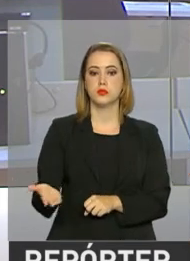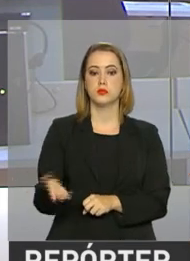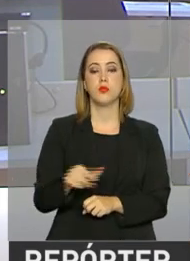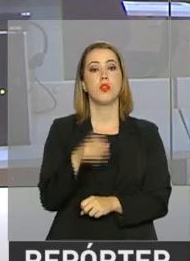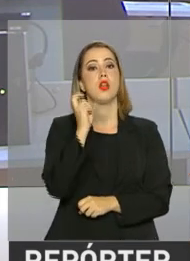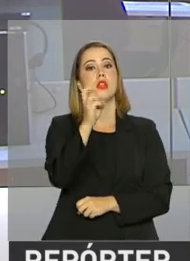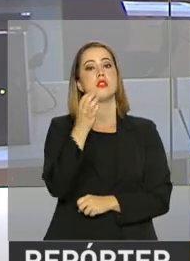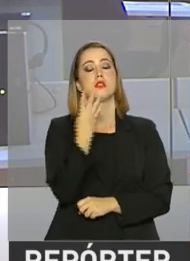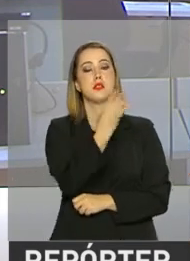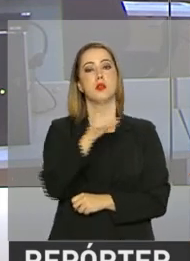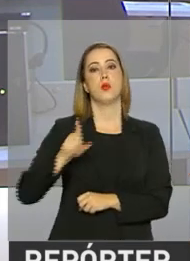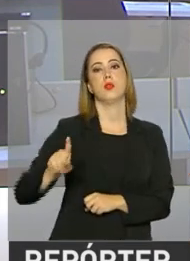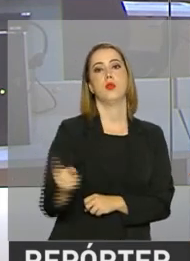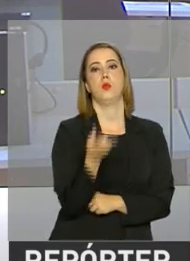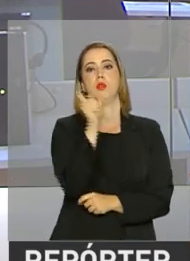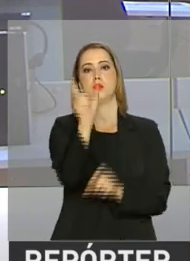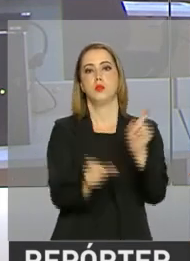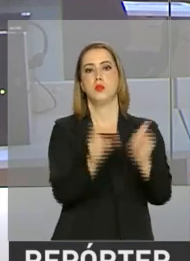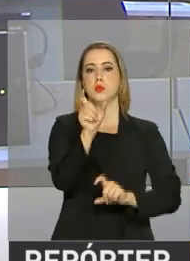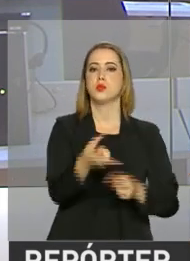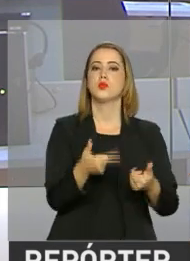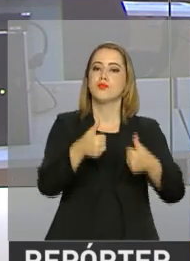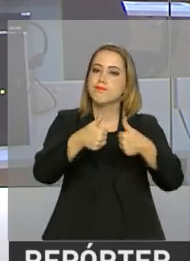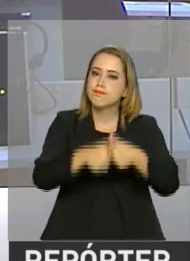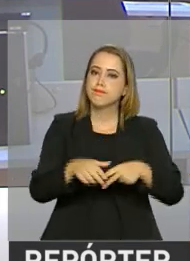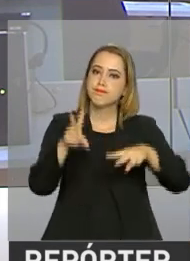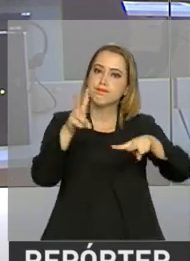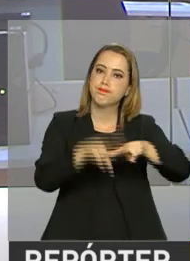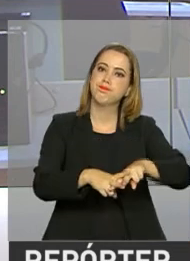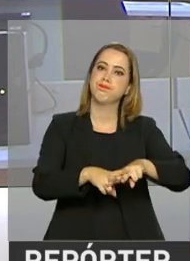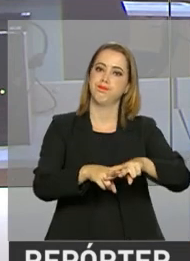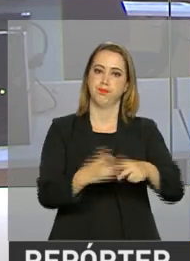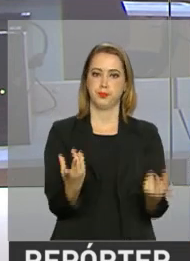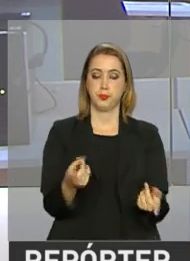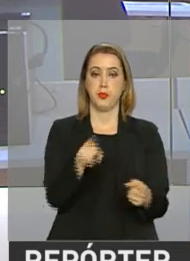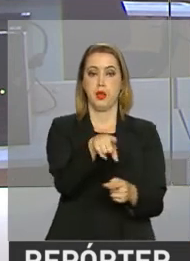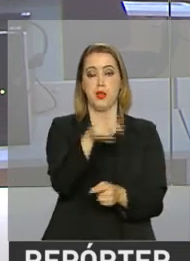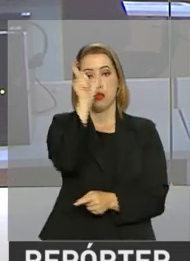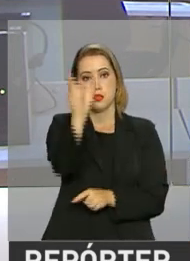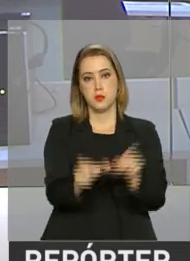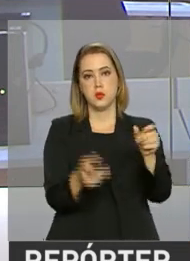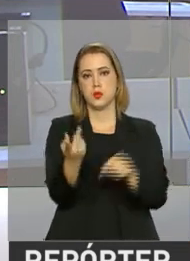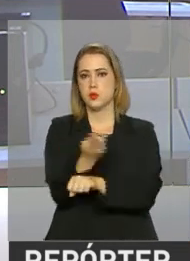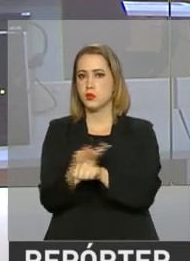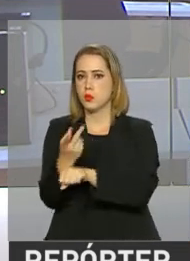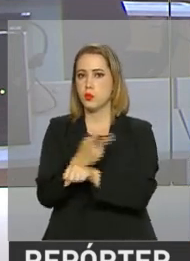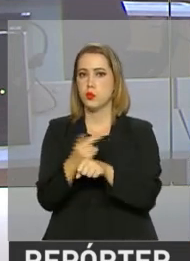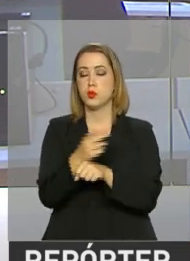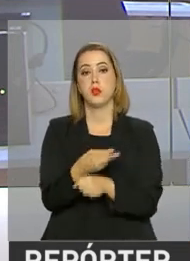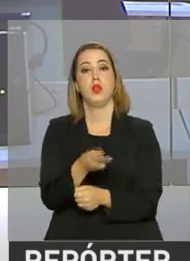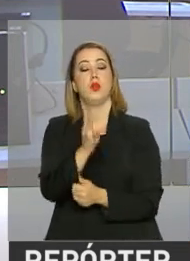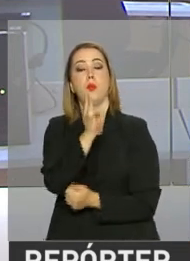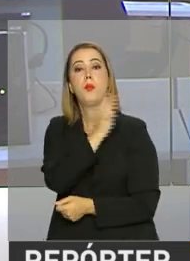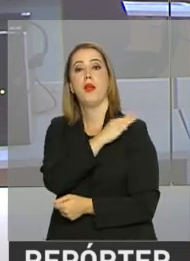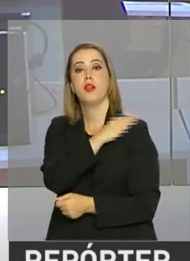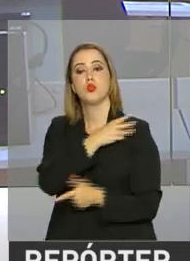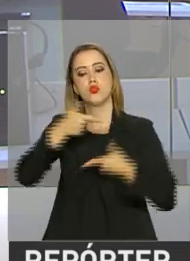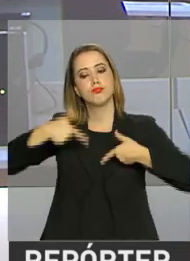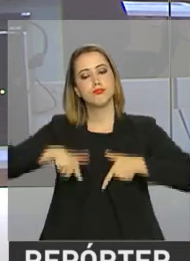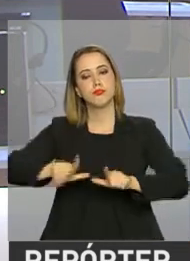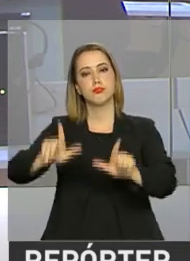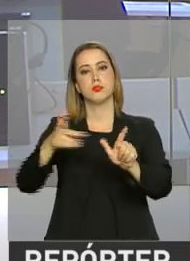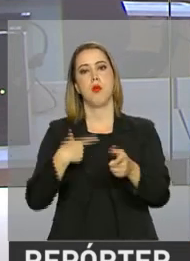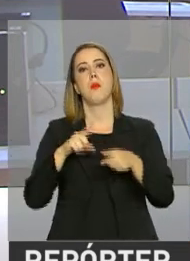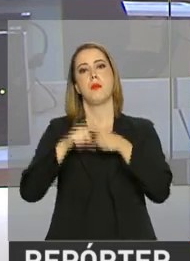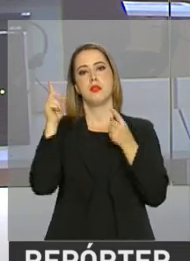54 mil pessoas privadas de liberdade os participantes do enem buscam principalmente o certificado do ensino médio mas os resultados